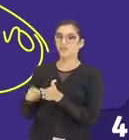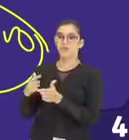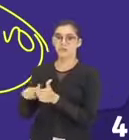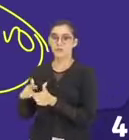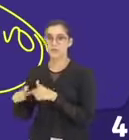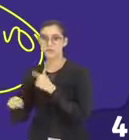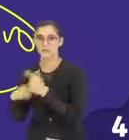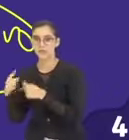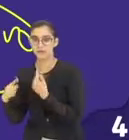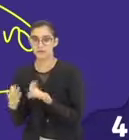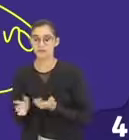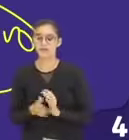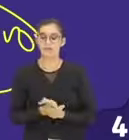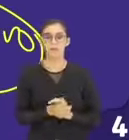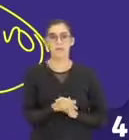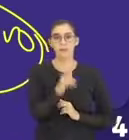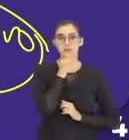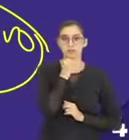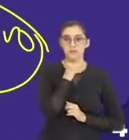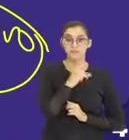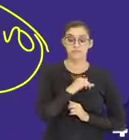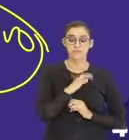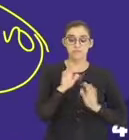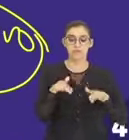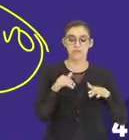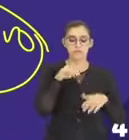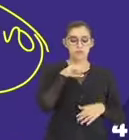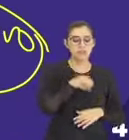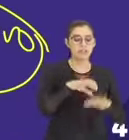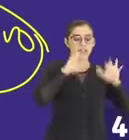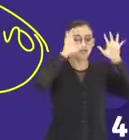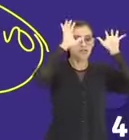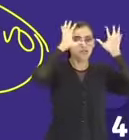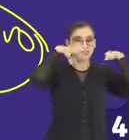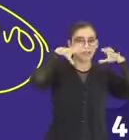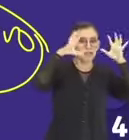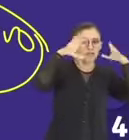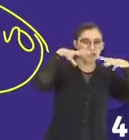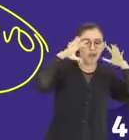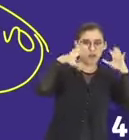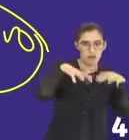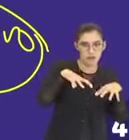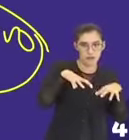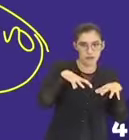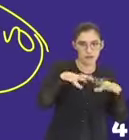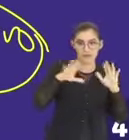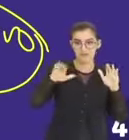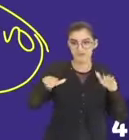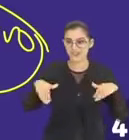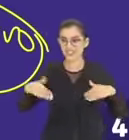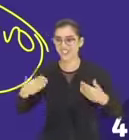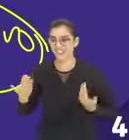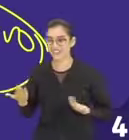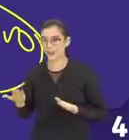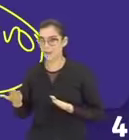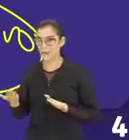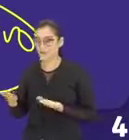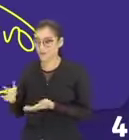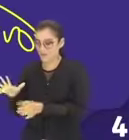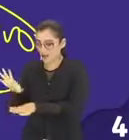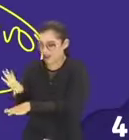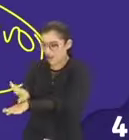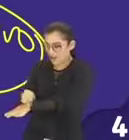Então... Isso, ouvi alguém falar aí lá no final da sala de placas KM221.